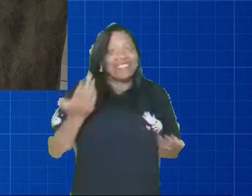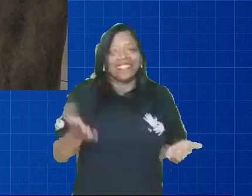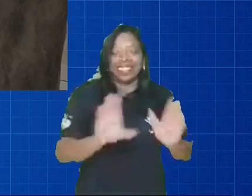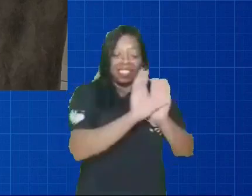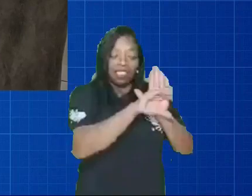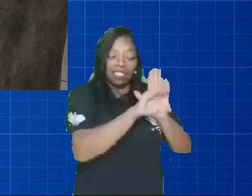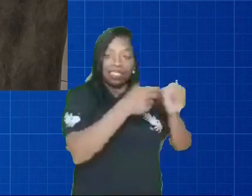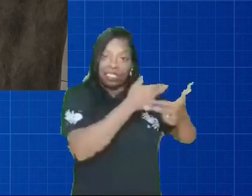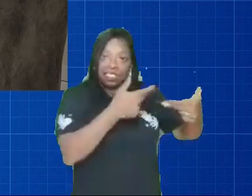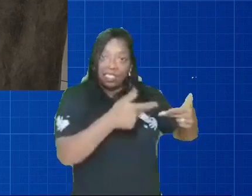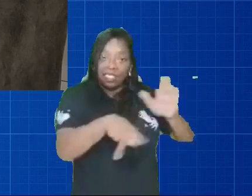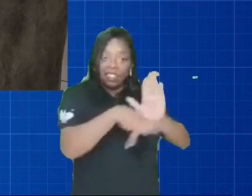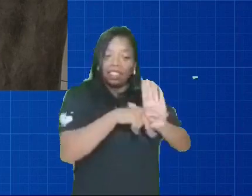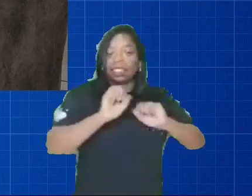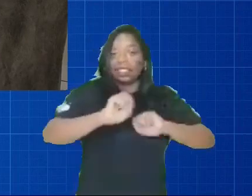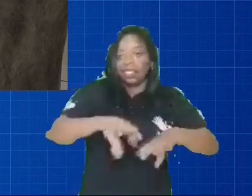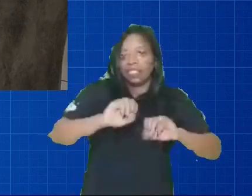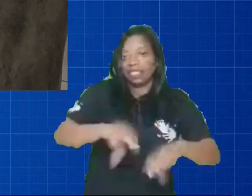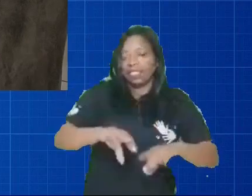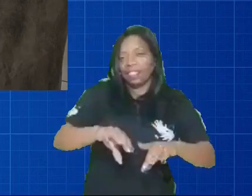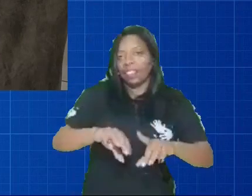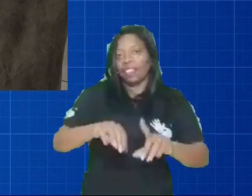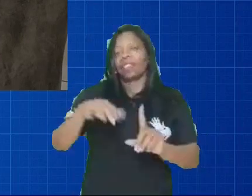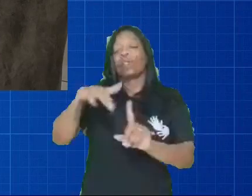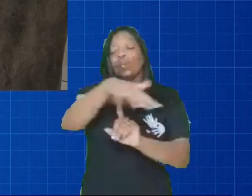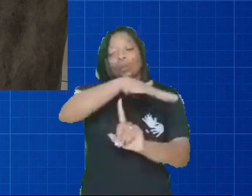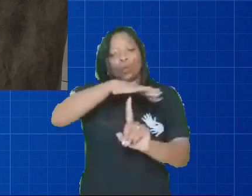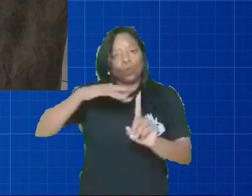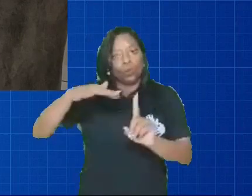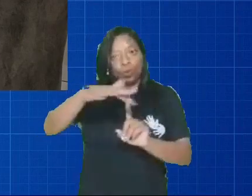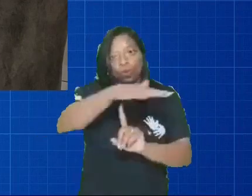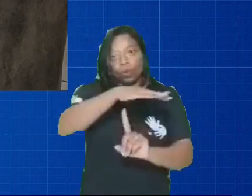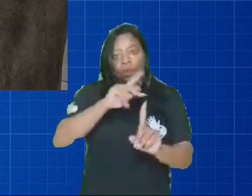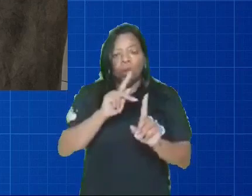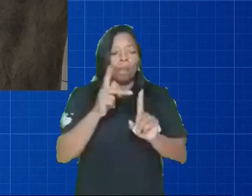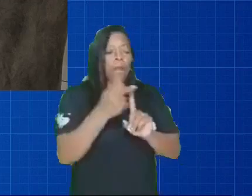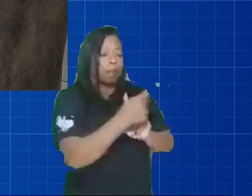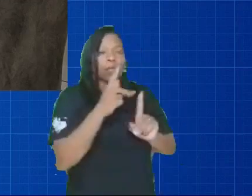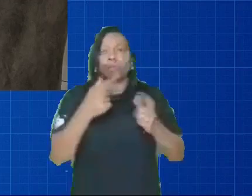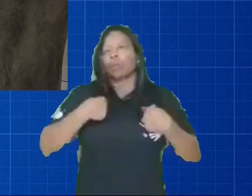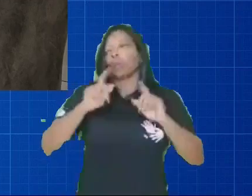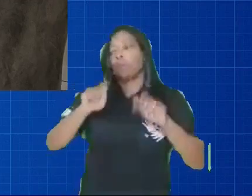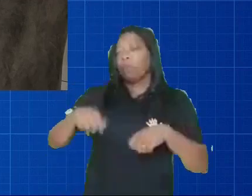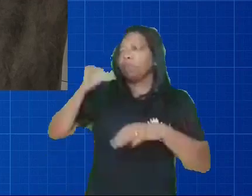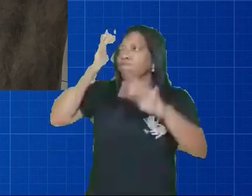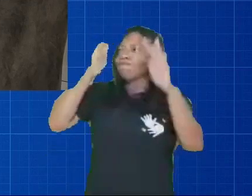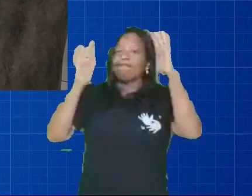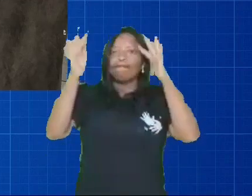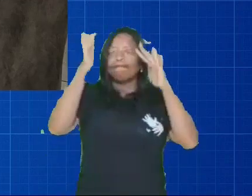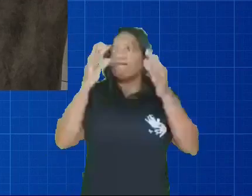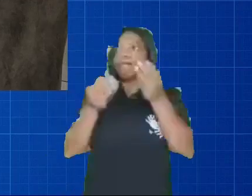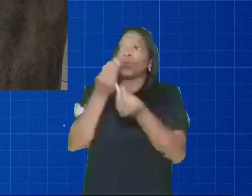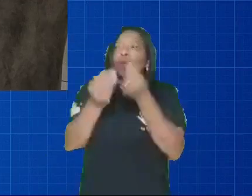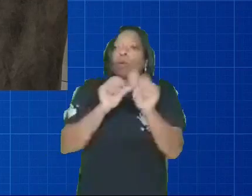educação ambiental, nessa perspectiva de que você também reflita, tenha uma consciência crítica com relação a esse